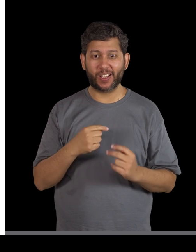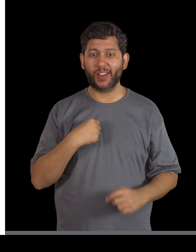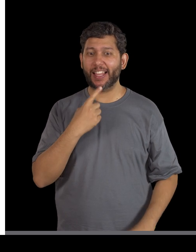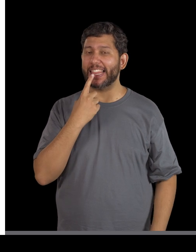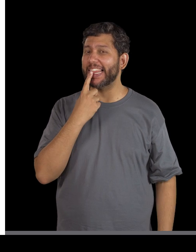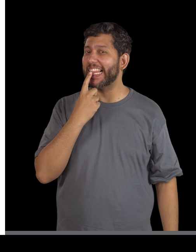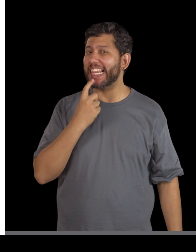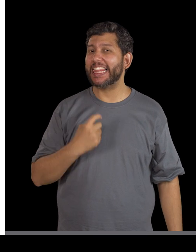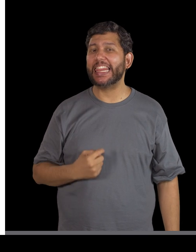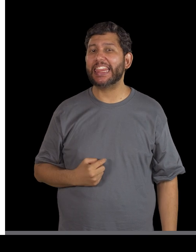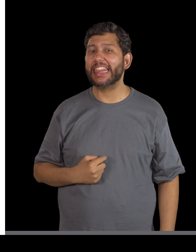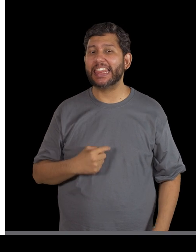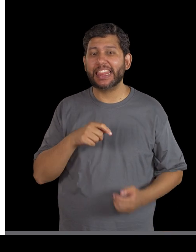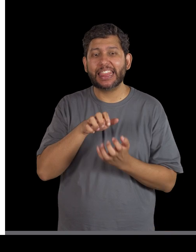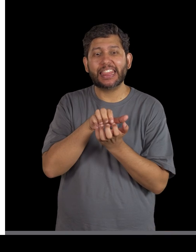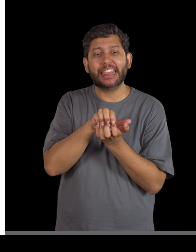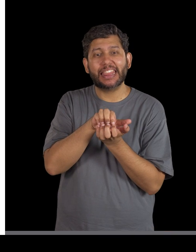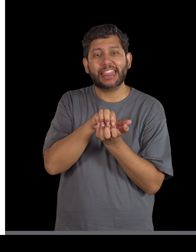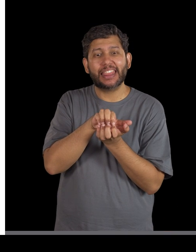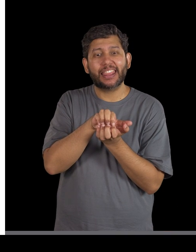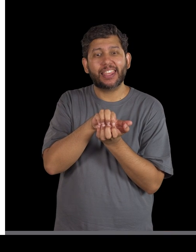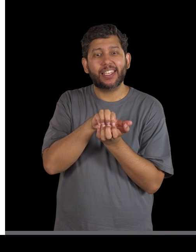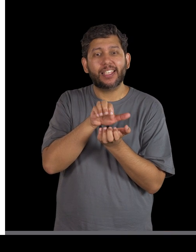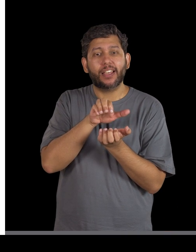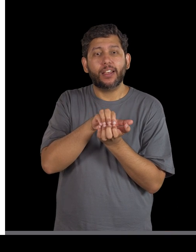entre os dentes, ó. O da esquerda é surdo